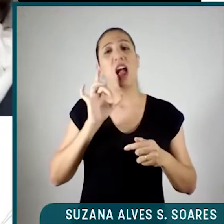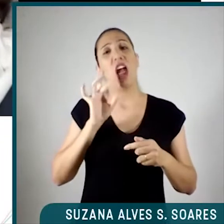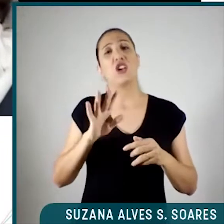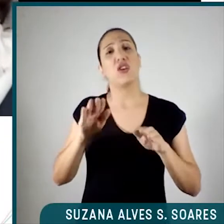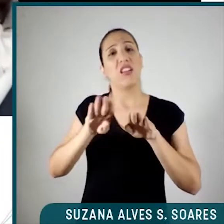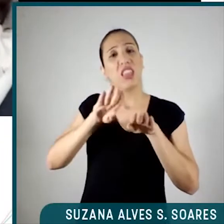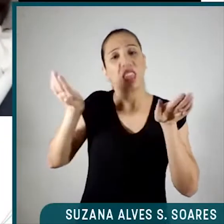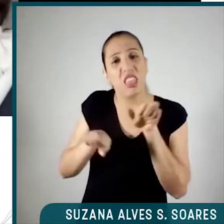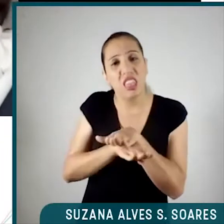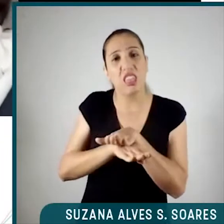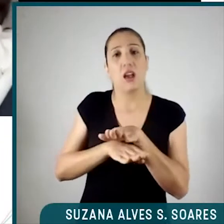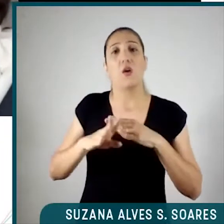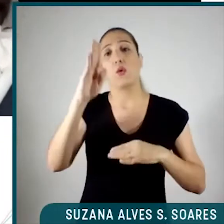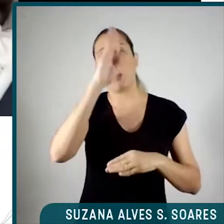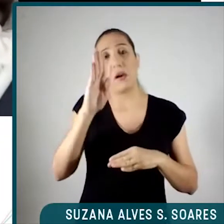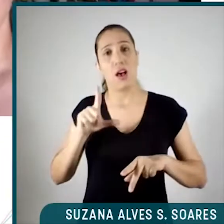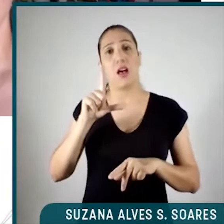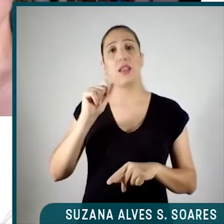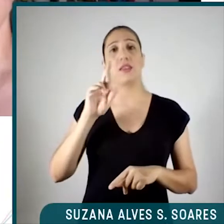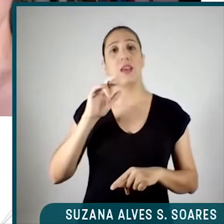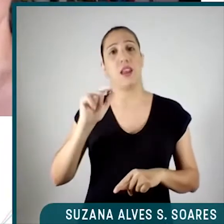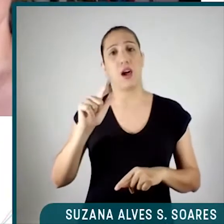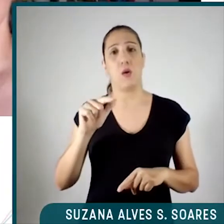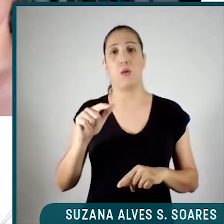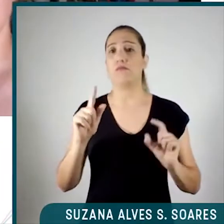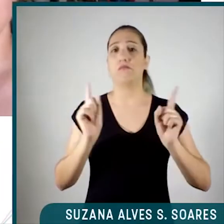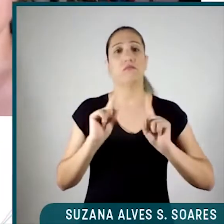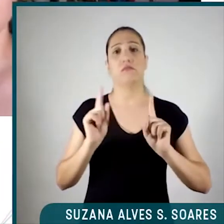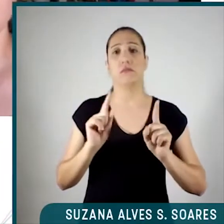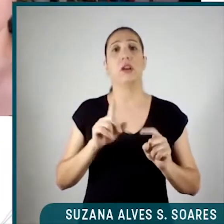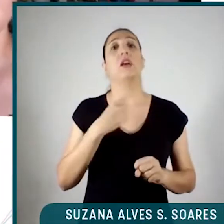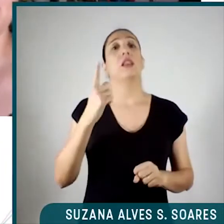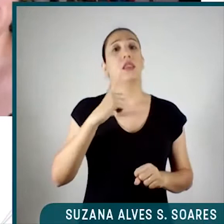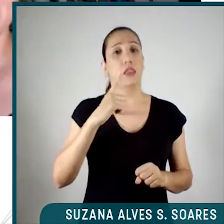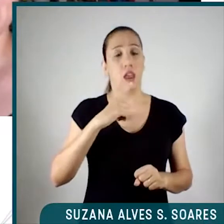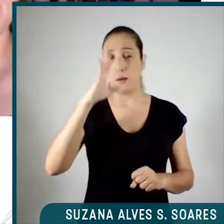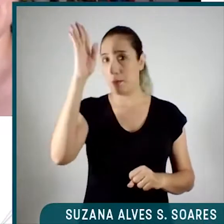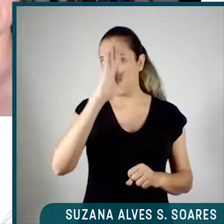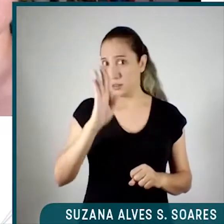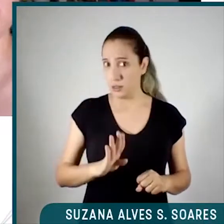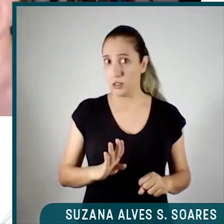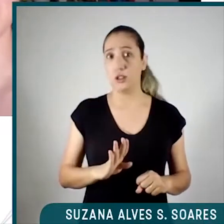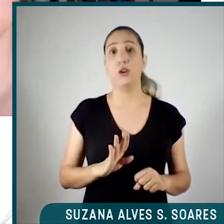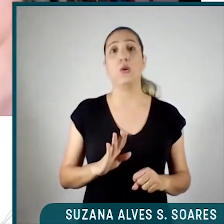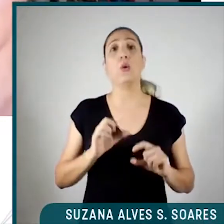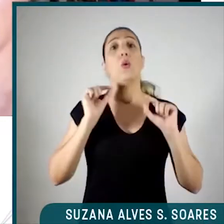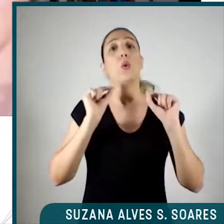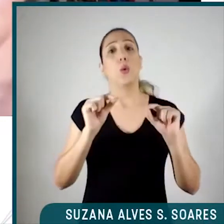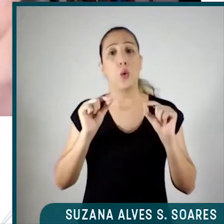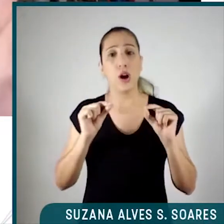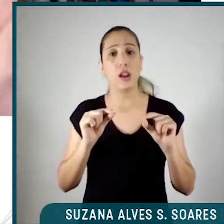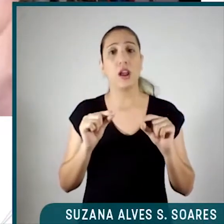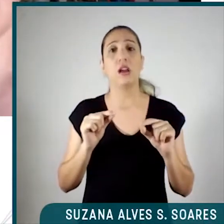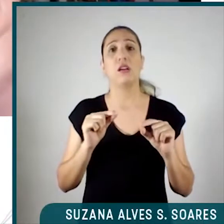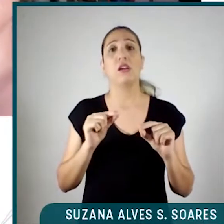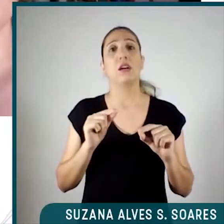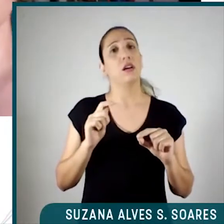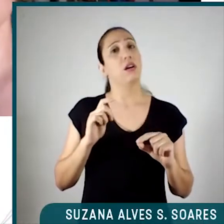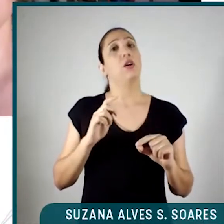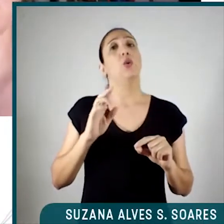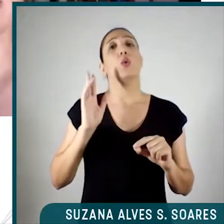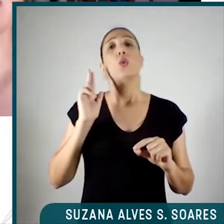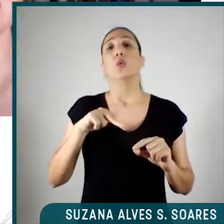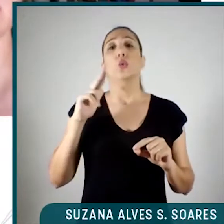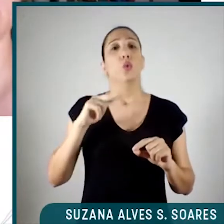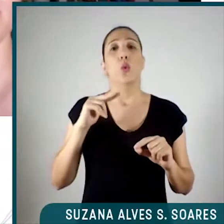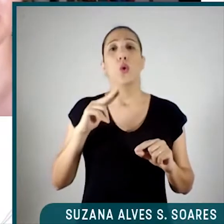Brasil está colocado nesse momento. Nós temos um Brasil em que pese nunca haver pronunciado